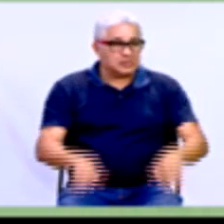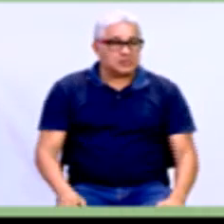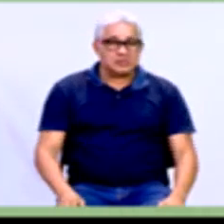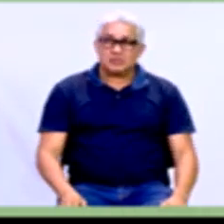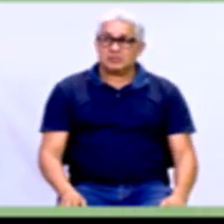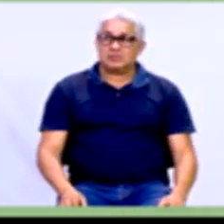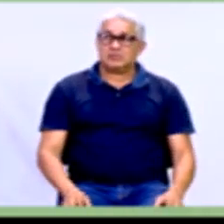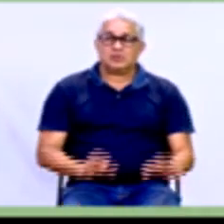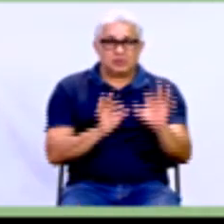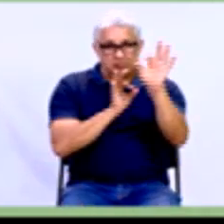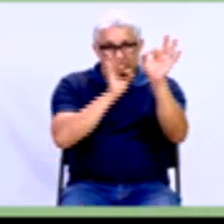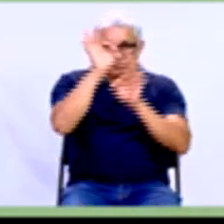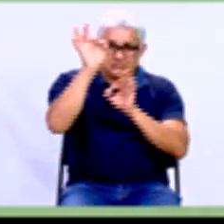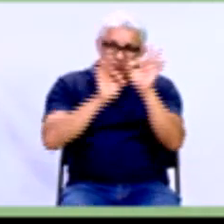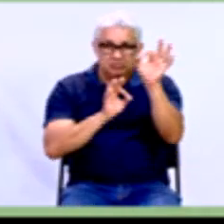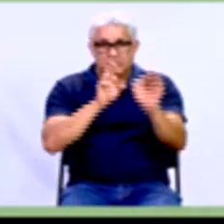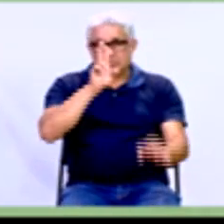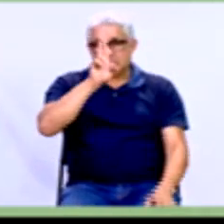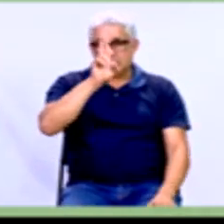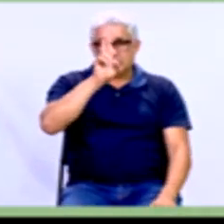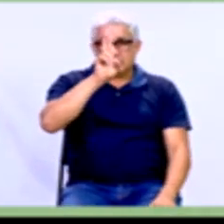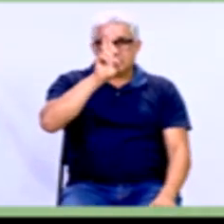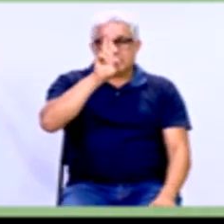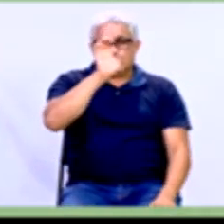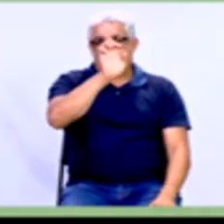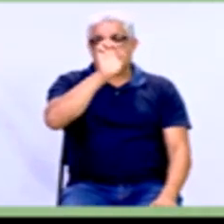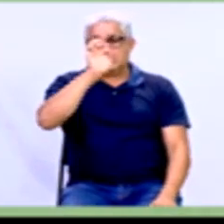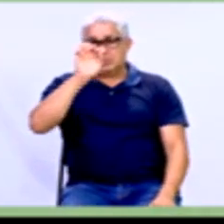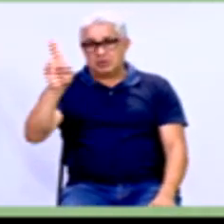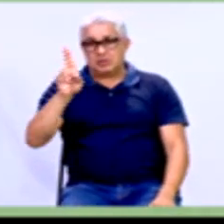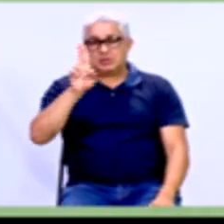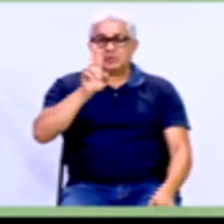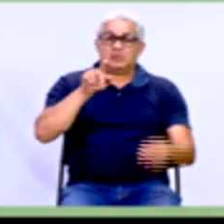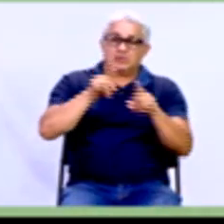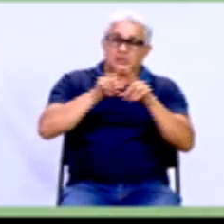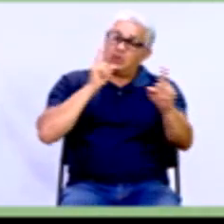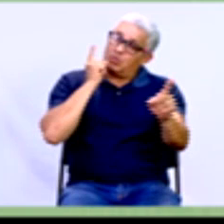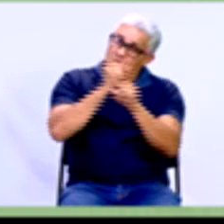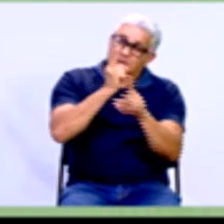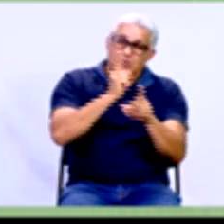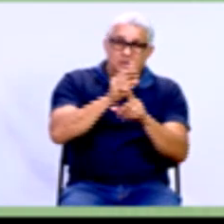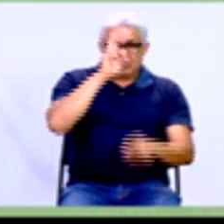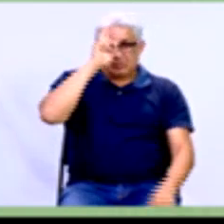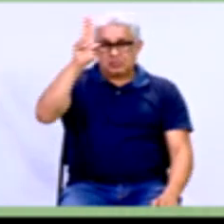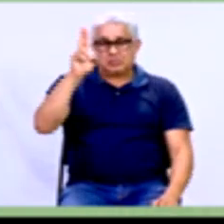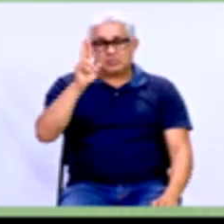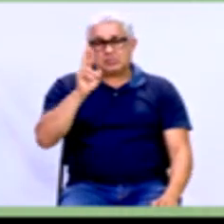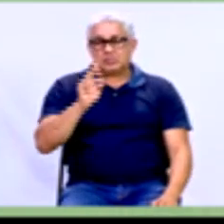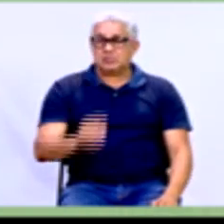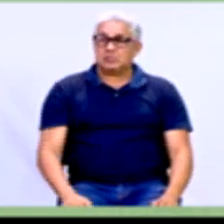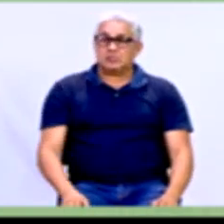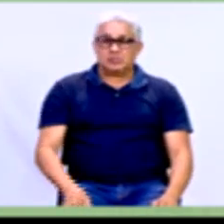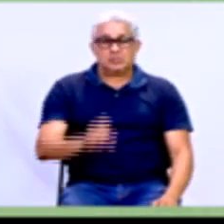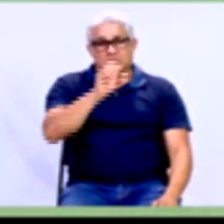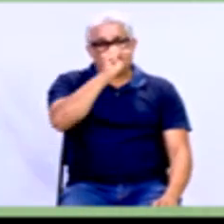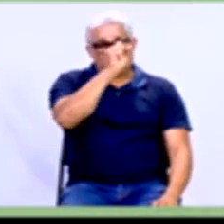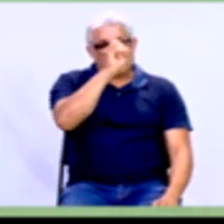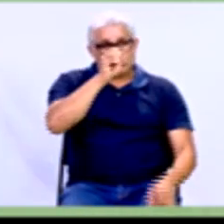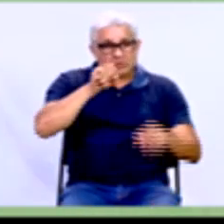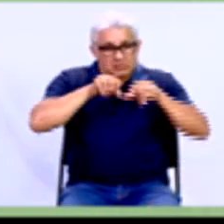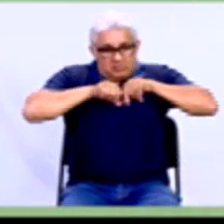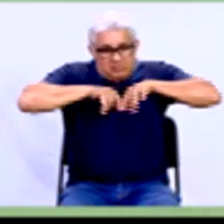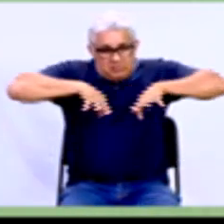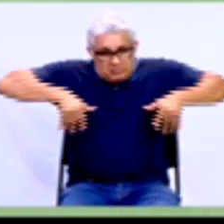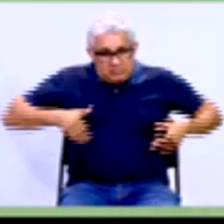a equação da reta de regressão para a gente descobrir o que daí a dona da loja quiser saber. Se eu vender 80 vestidos, se eu